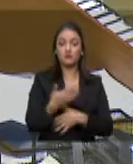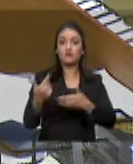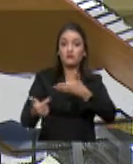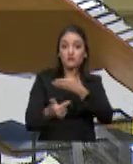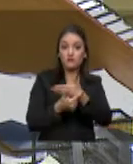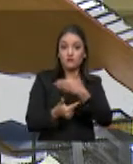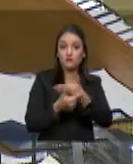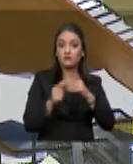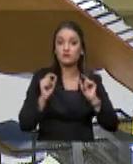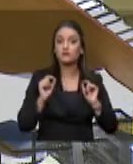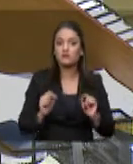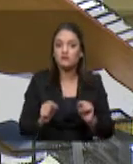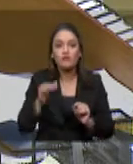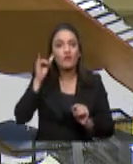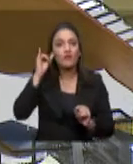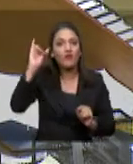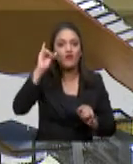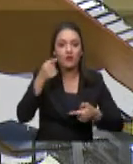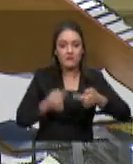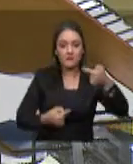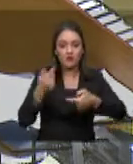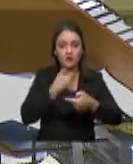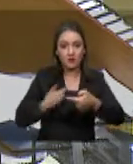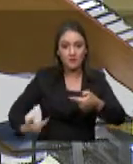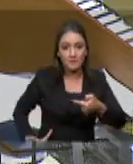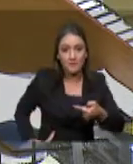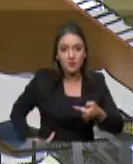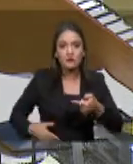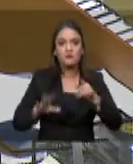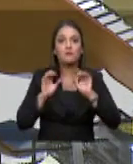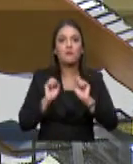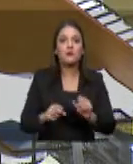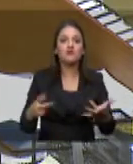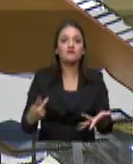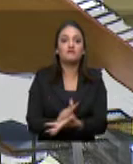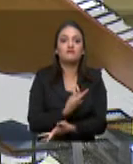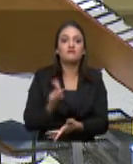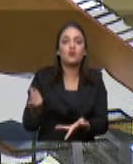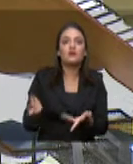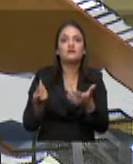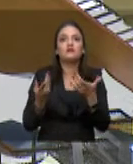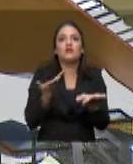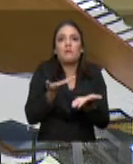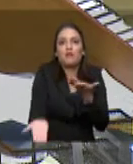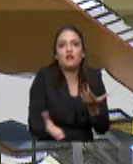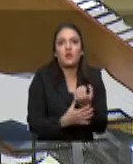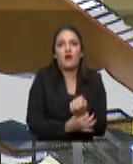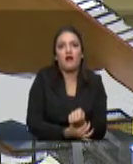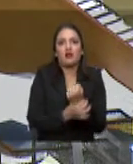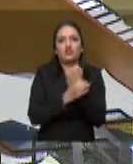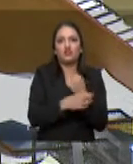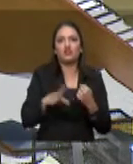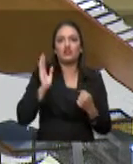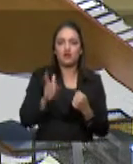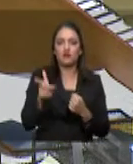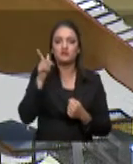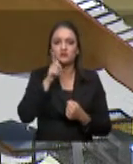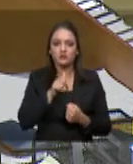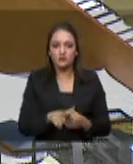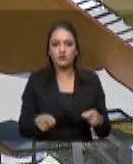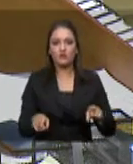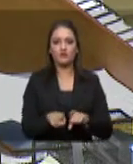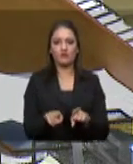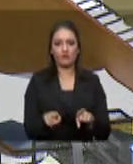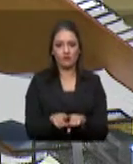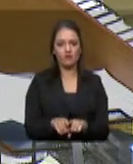é obstar políticas públicas capazes de pôr em risco o núcleo fundamental das garantias sociais estabelecidas e o patamar